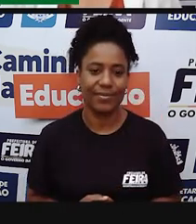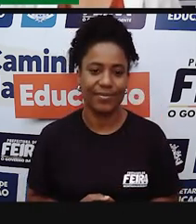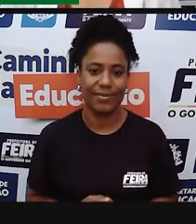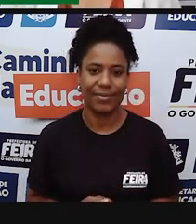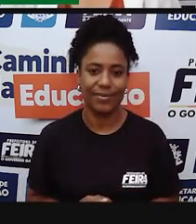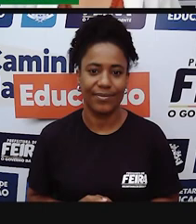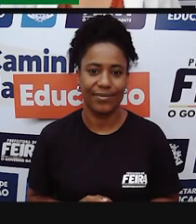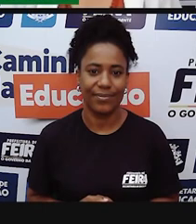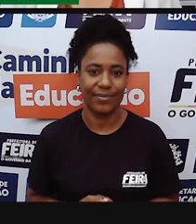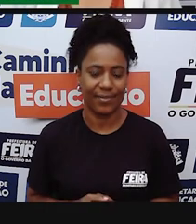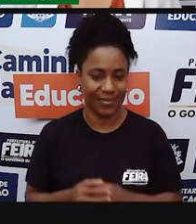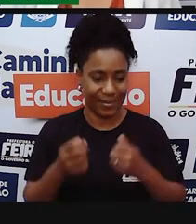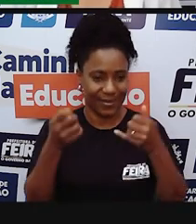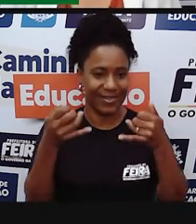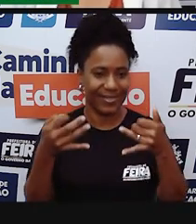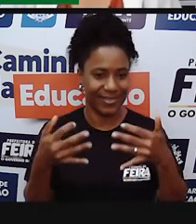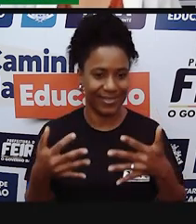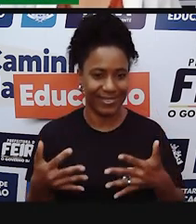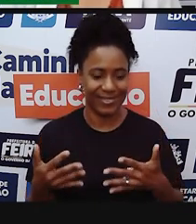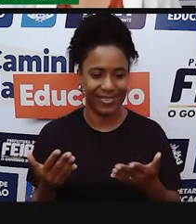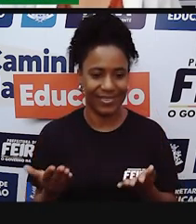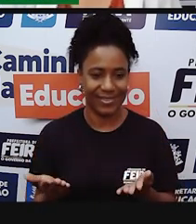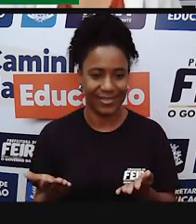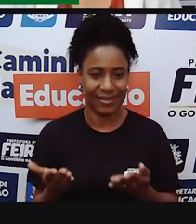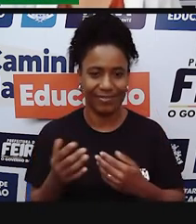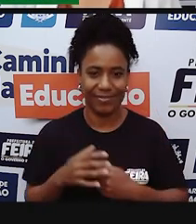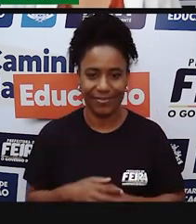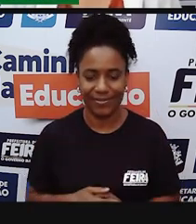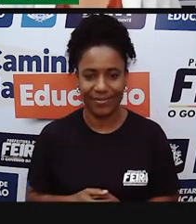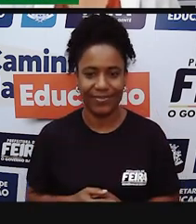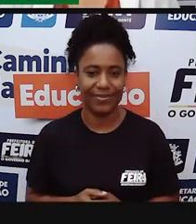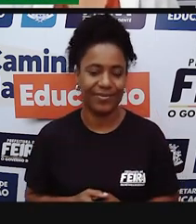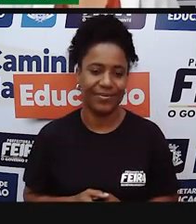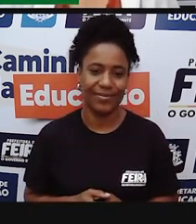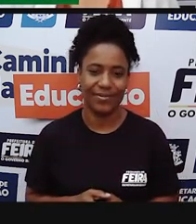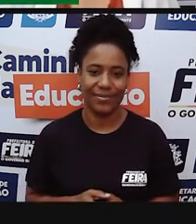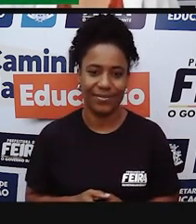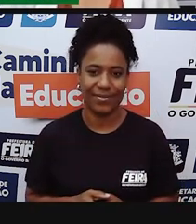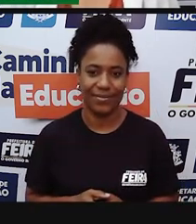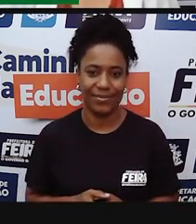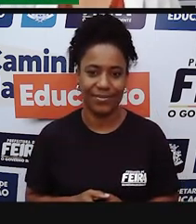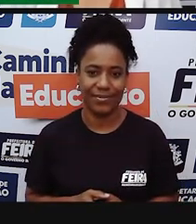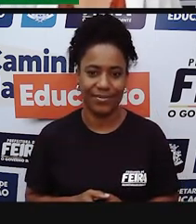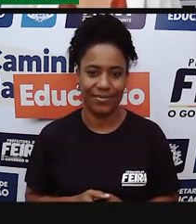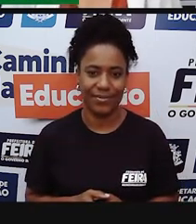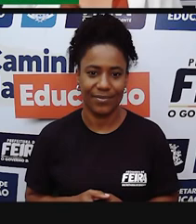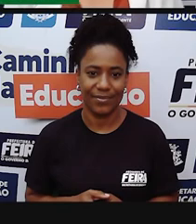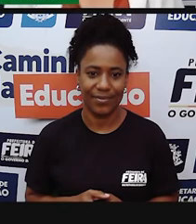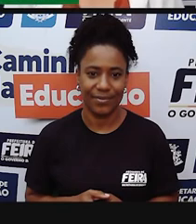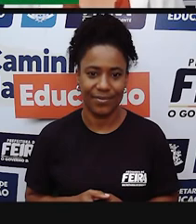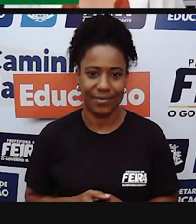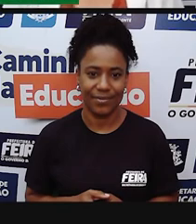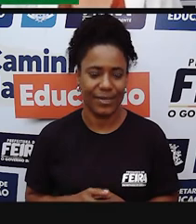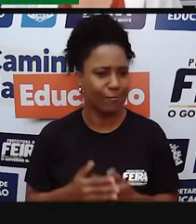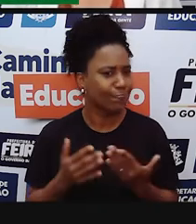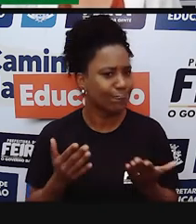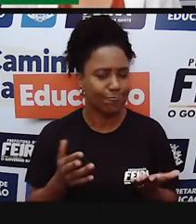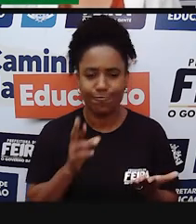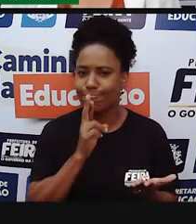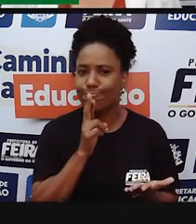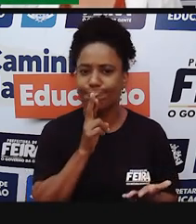reza livros animes Andreia de Zezinho ai Family Inicial rápido não encontrei a resposta